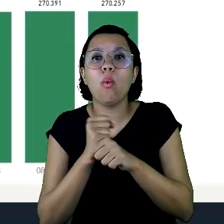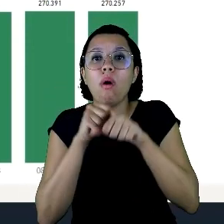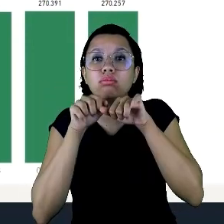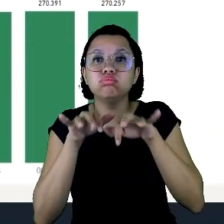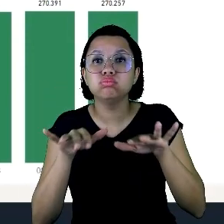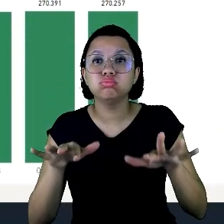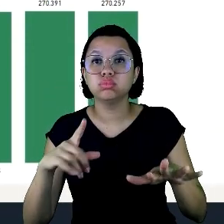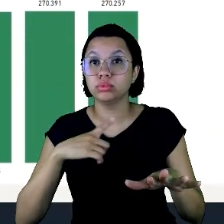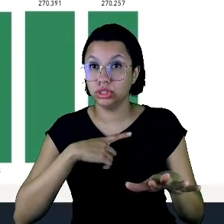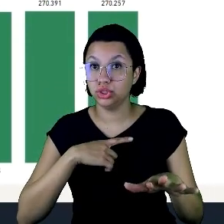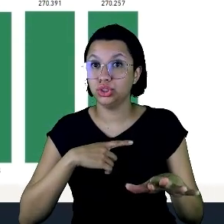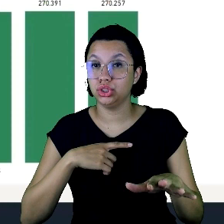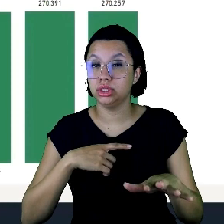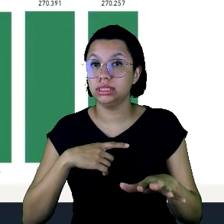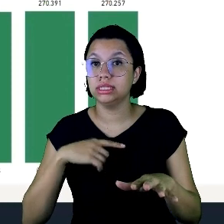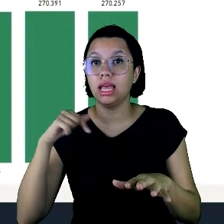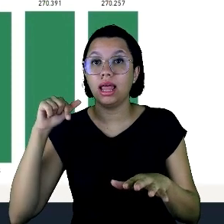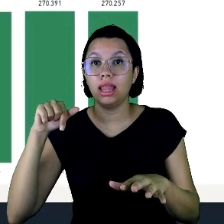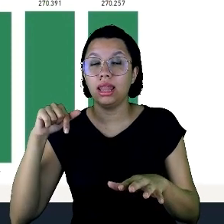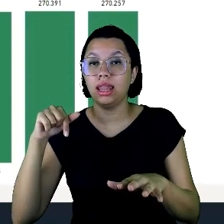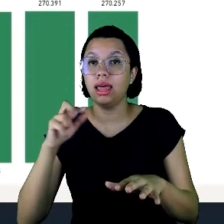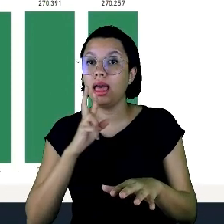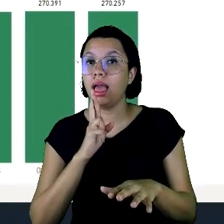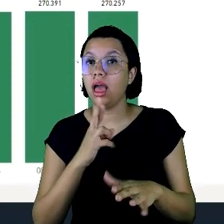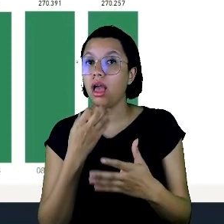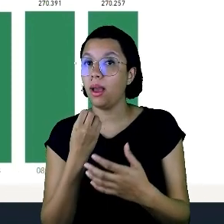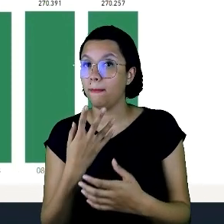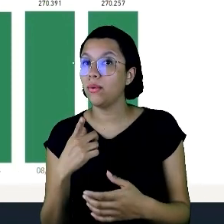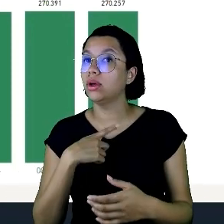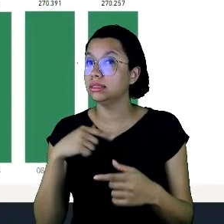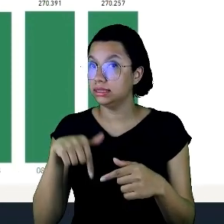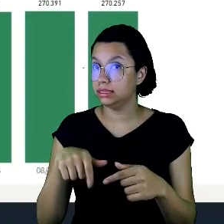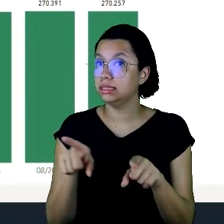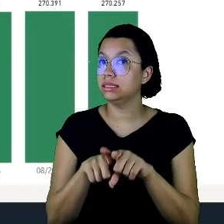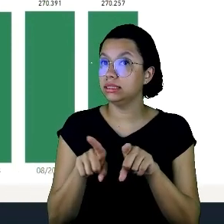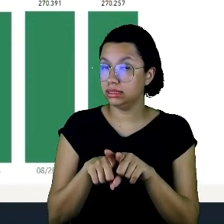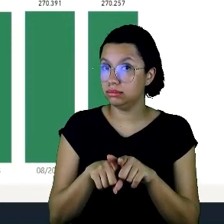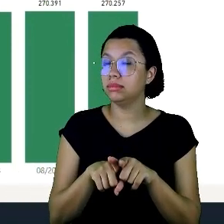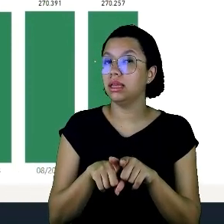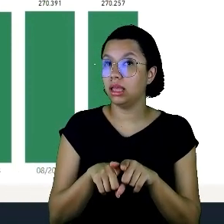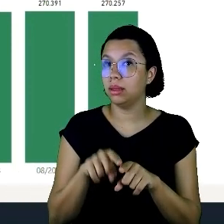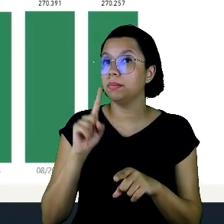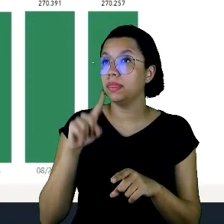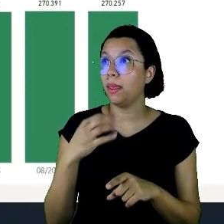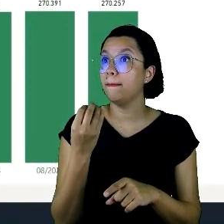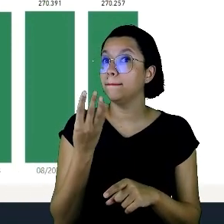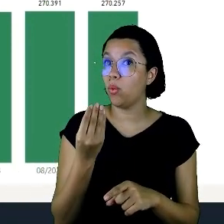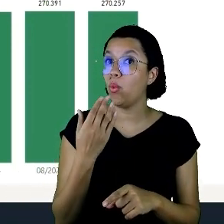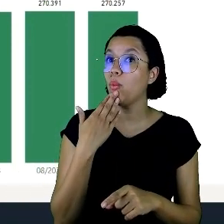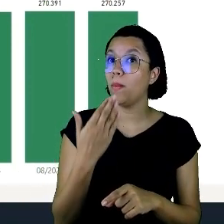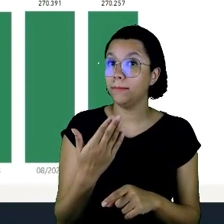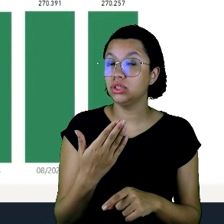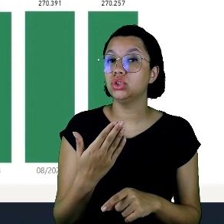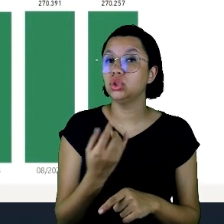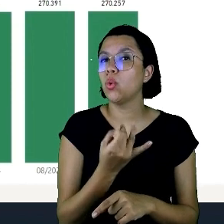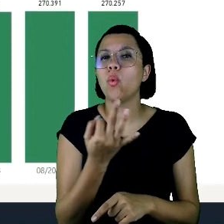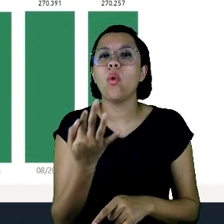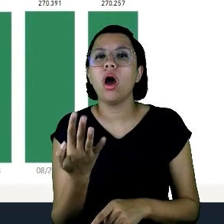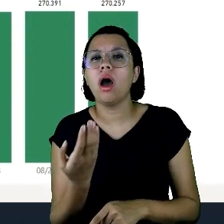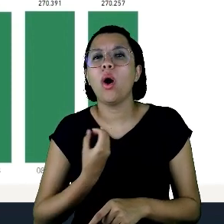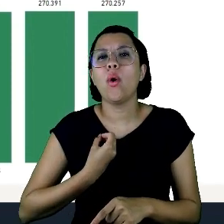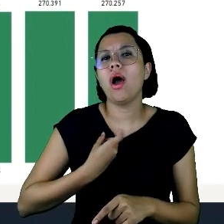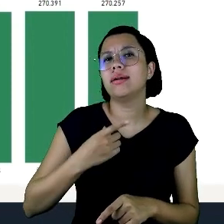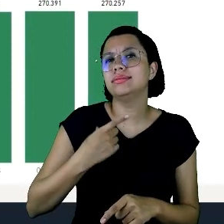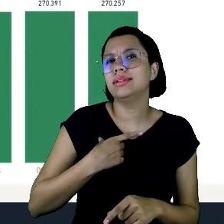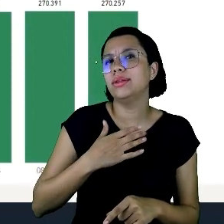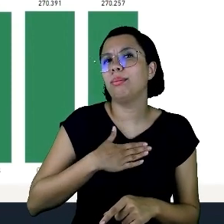O ano da distribuição, que tinha lá na produtividade, temos aqui também, que é bastante solicitado para nós,